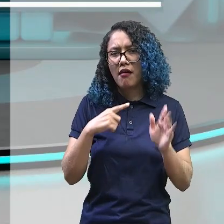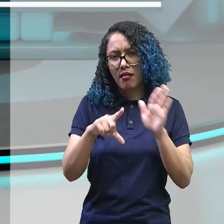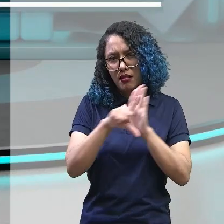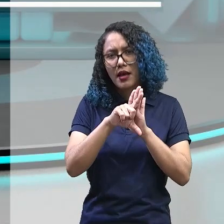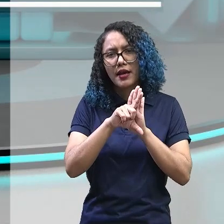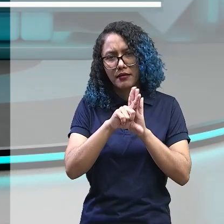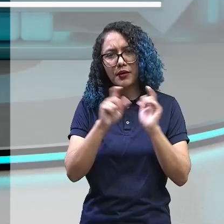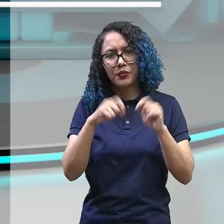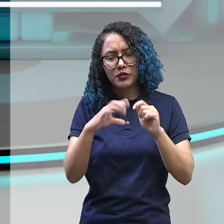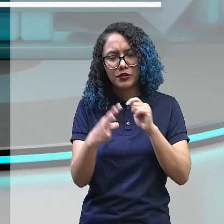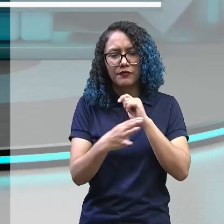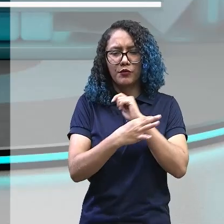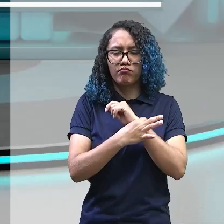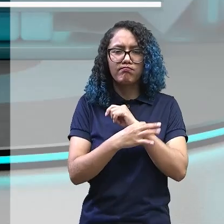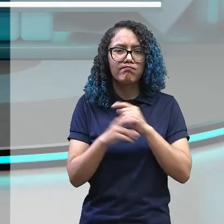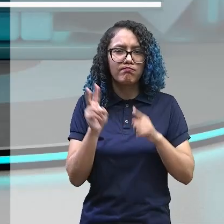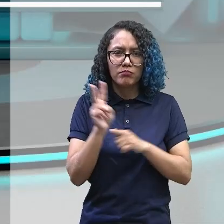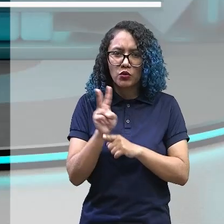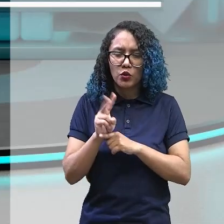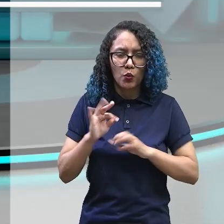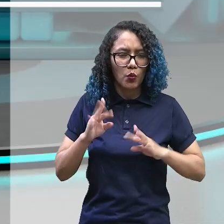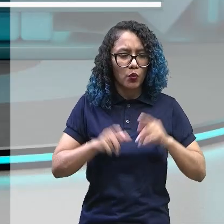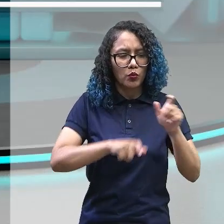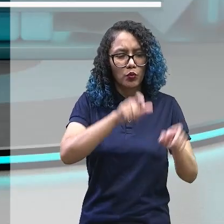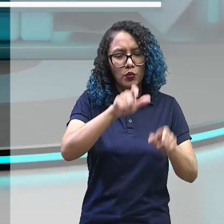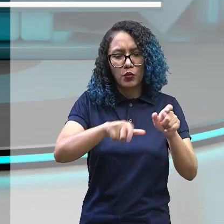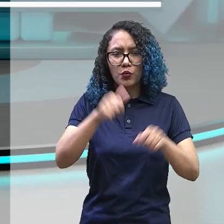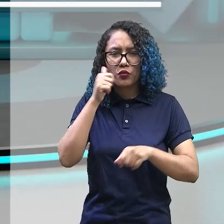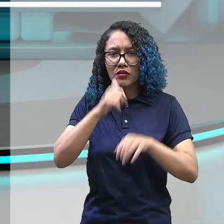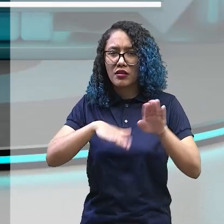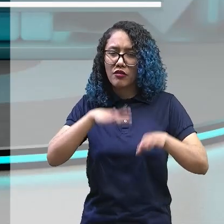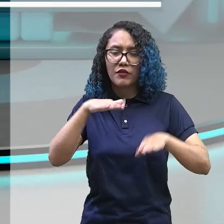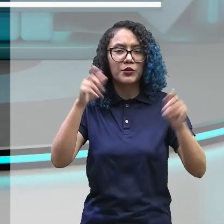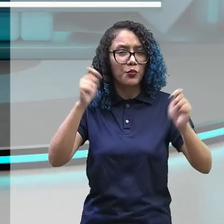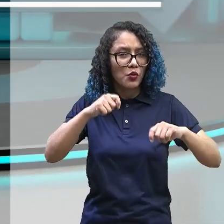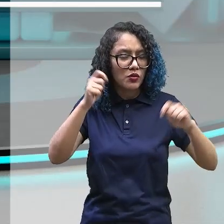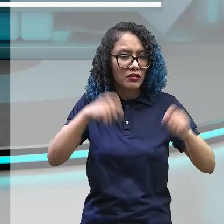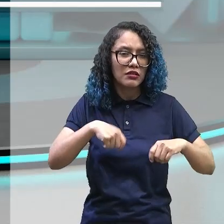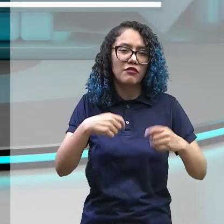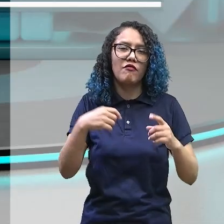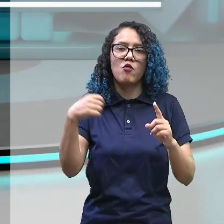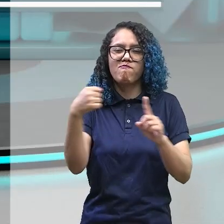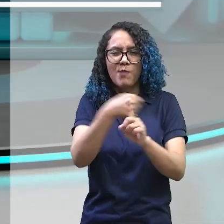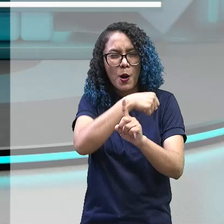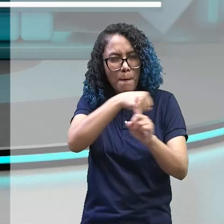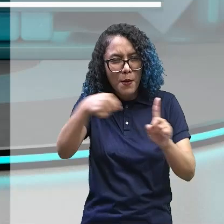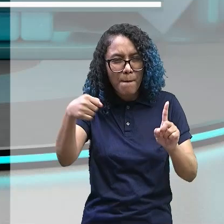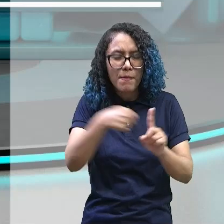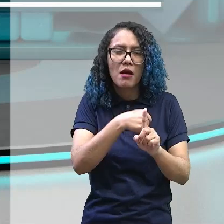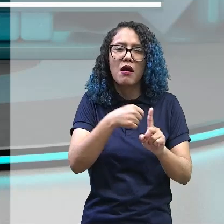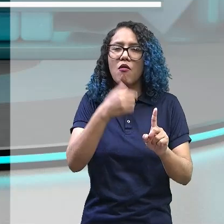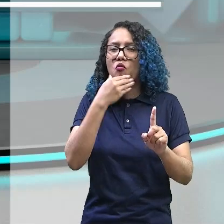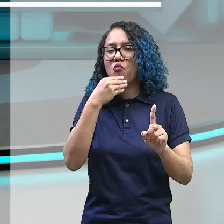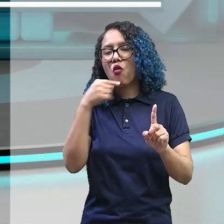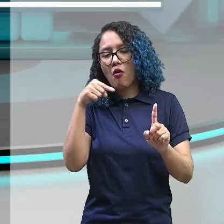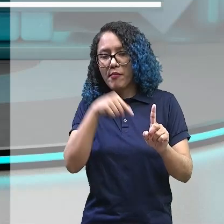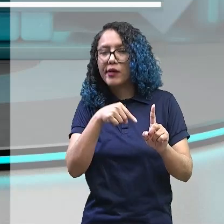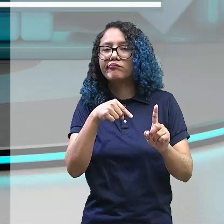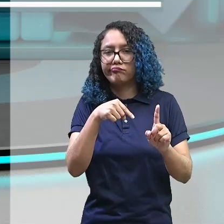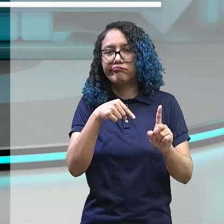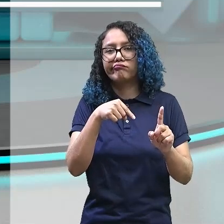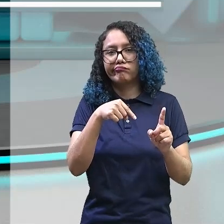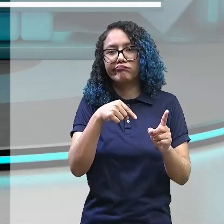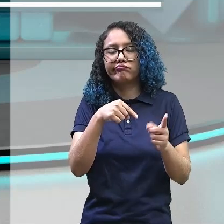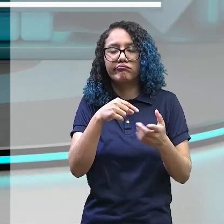que ampara todas as mulheres que podem sofrer em algum momento a agressão do seu companheiro,